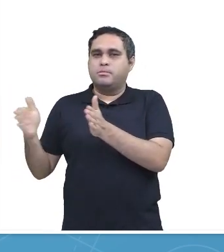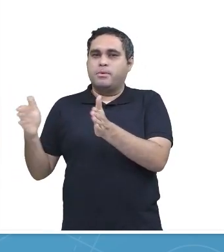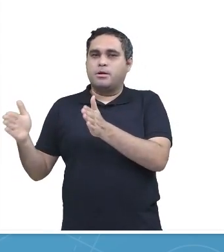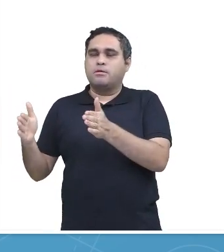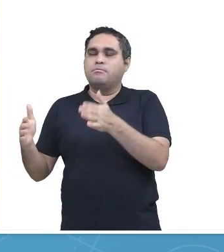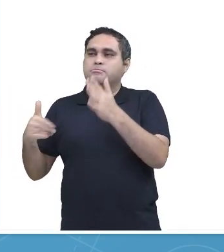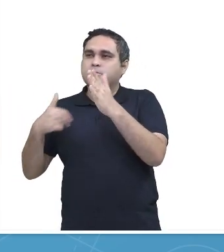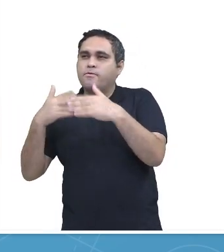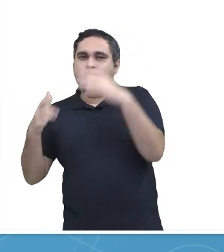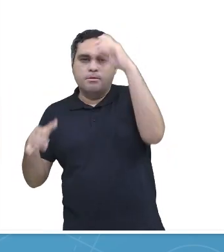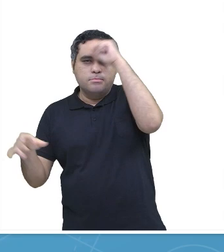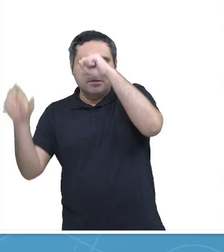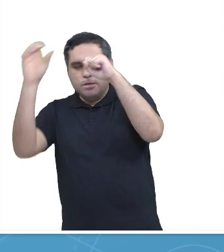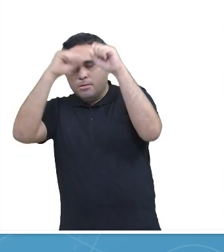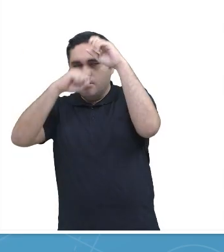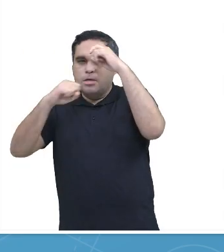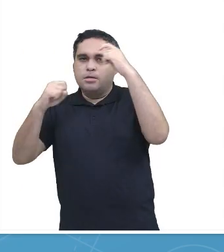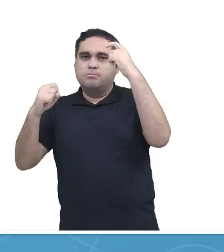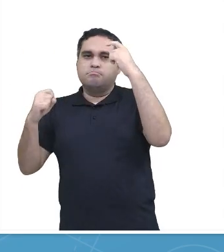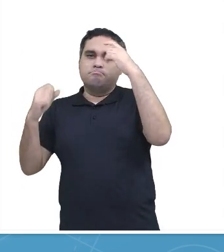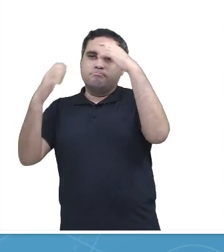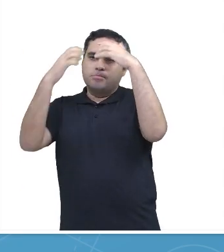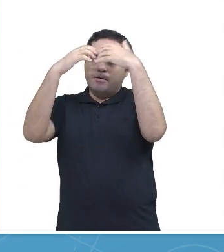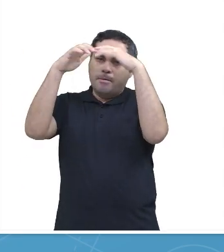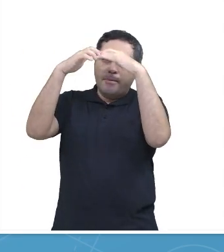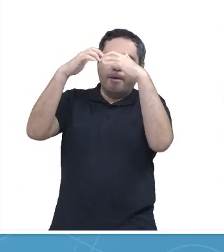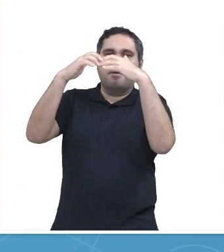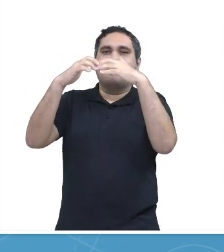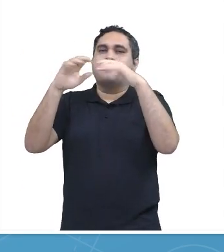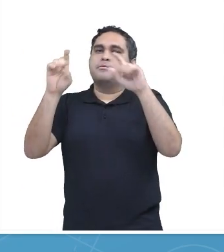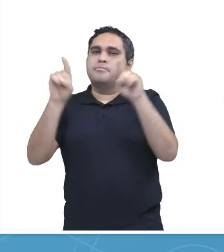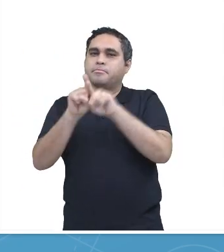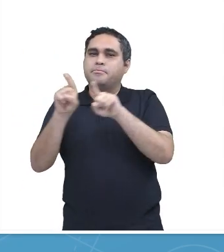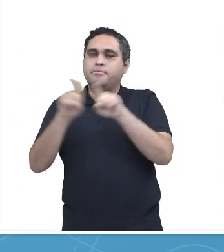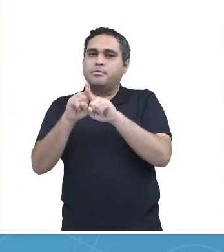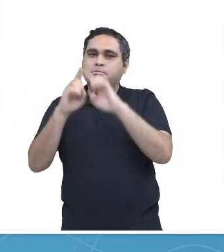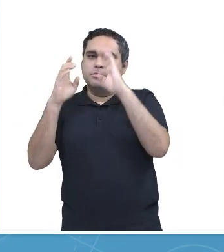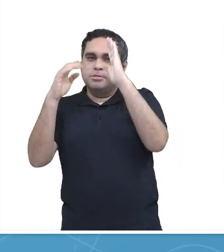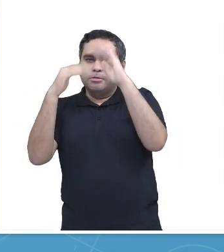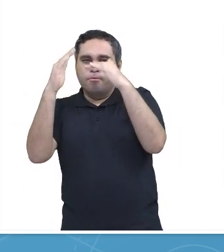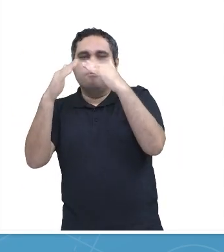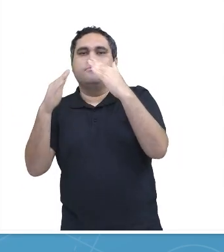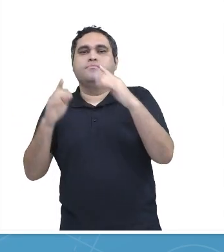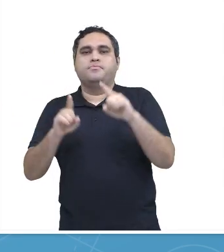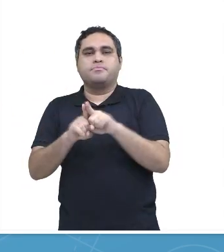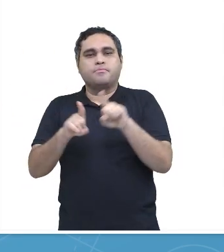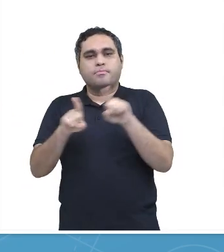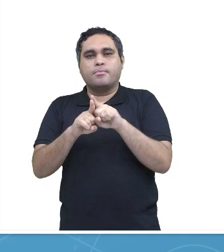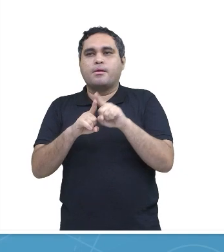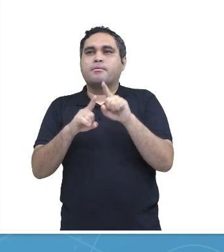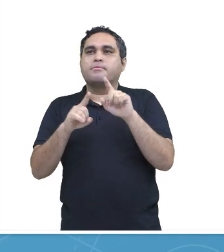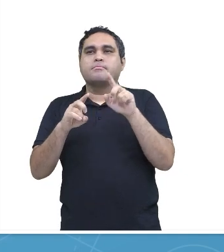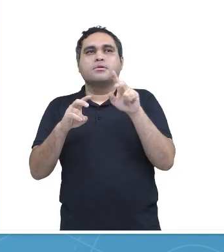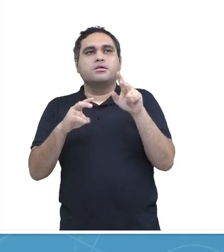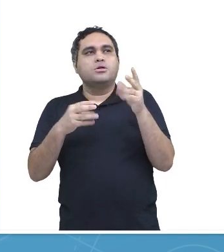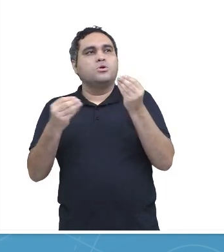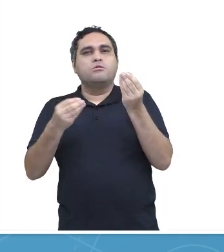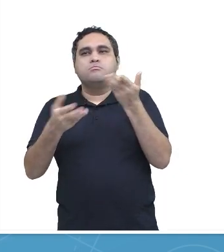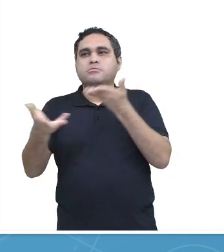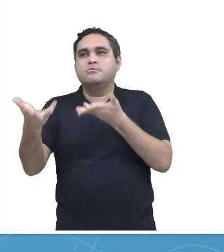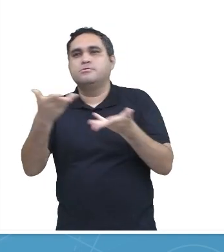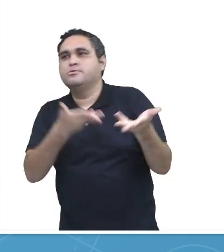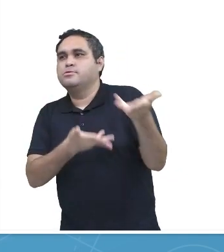seu aspecto psicológico, onde ela interage com o mundo ao redor, utilizando